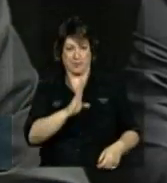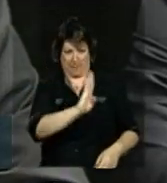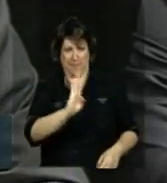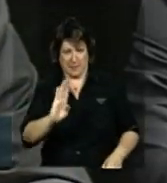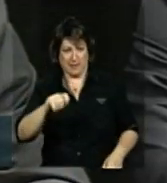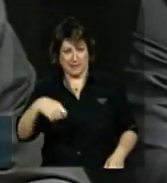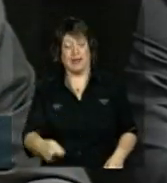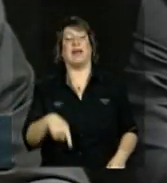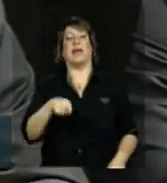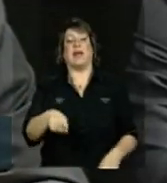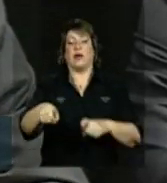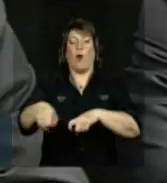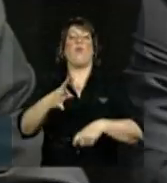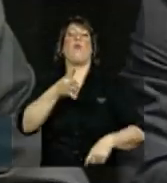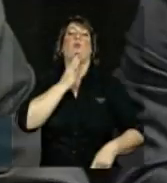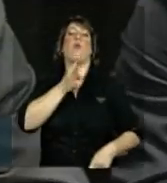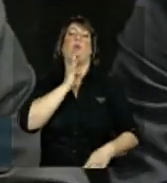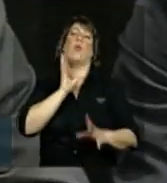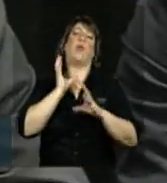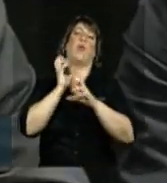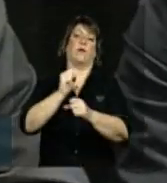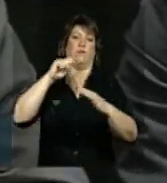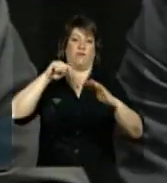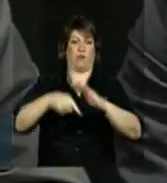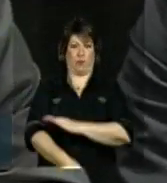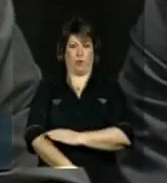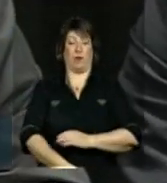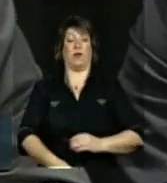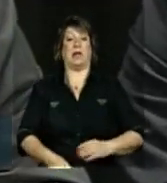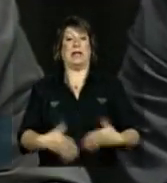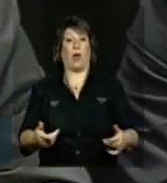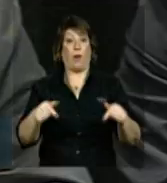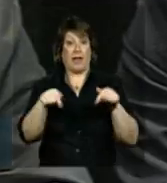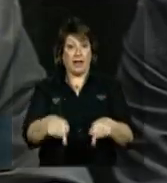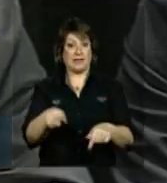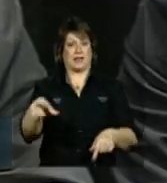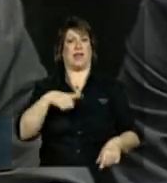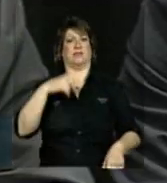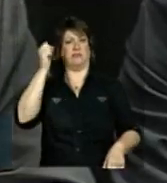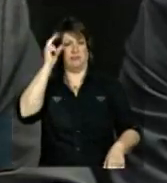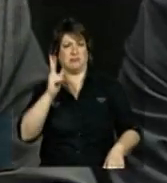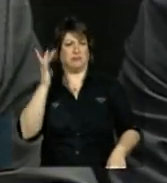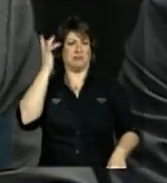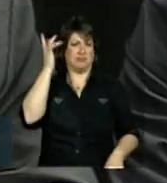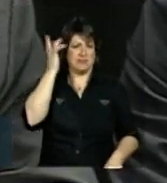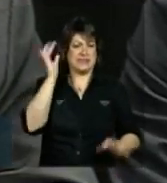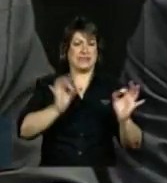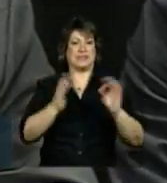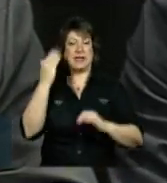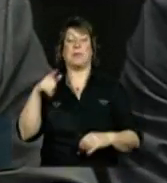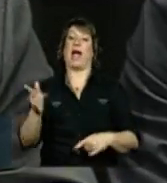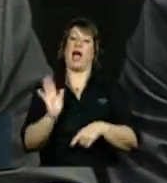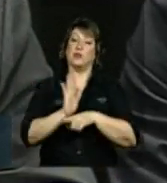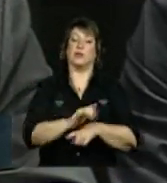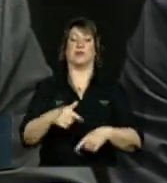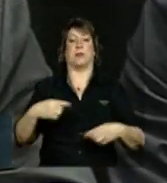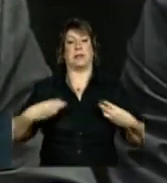E essa expertise do Banco do Brasil só tem a contribuir com o Ministério das Cidades, com um